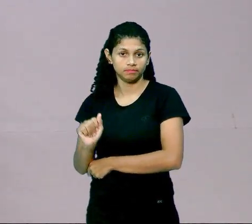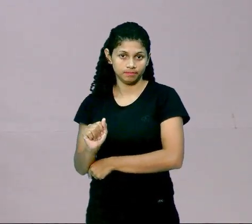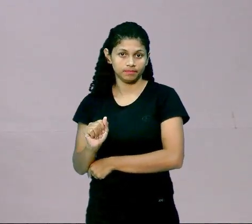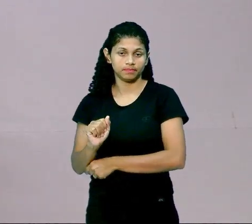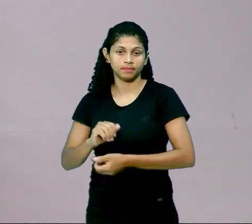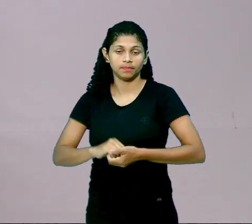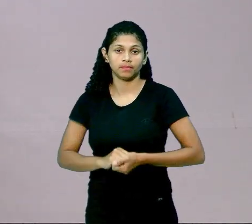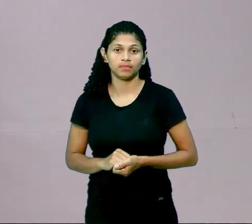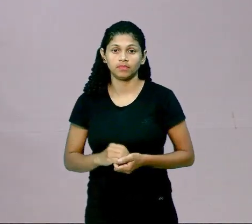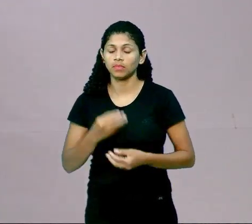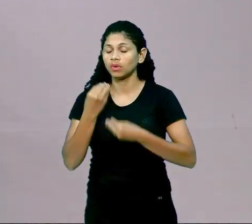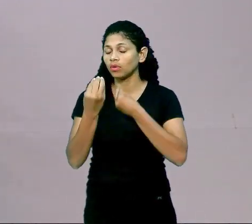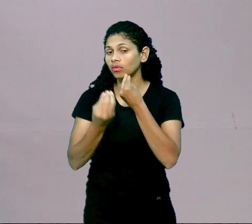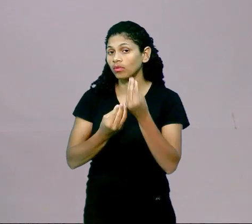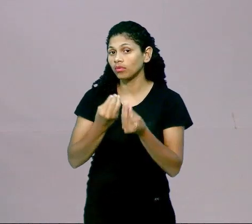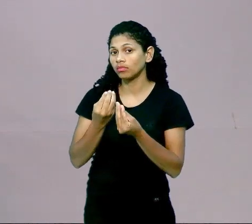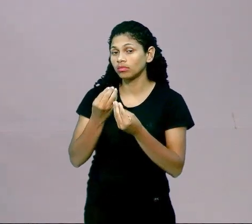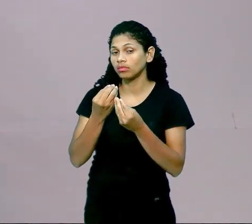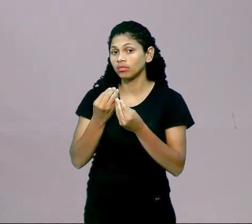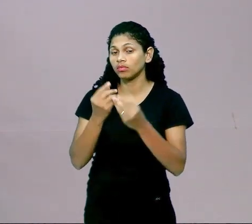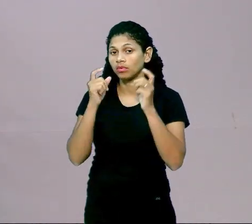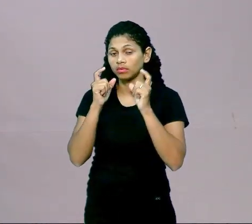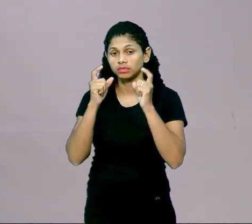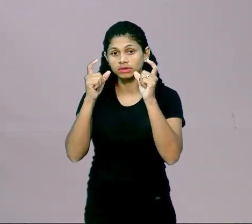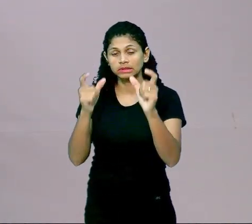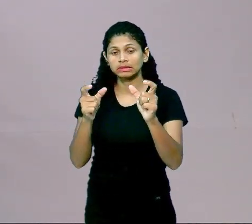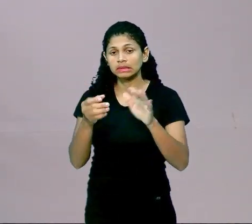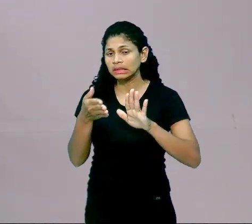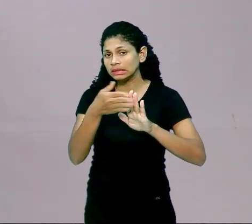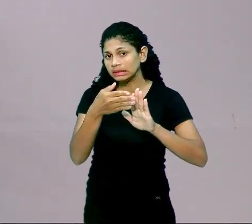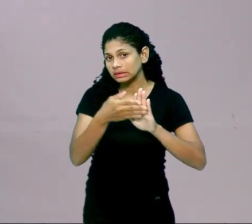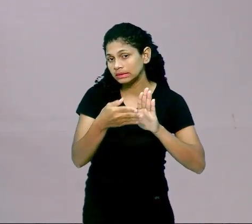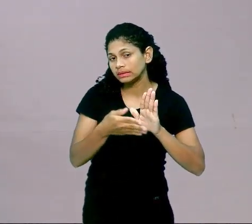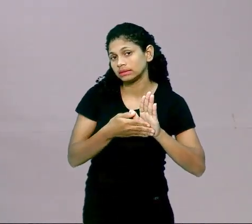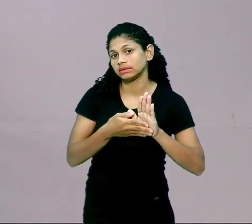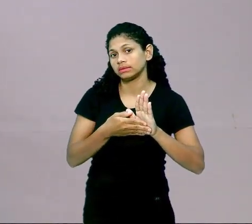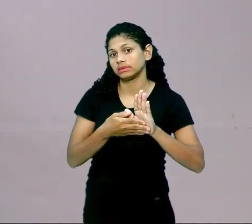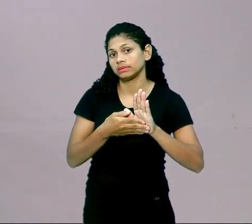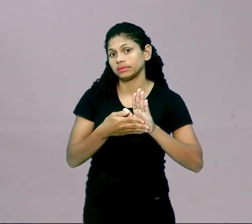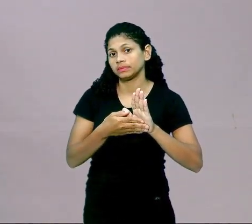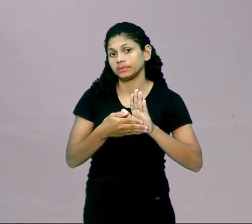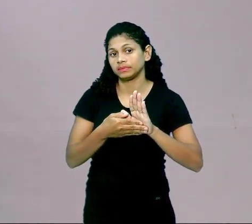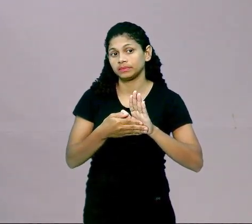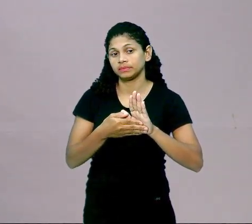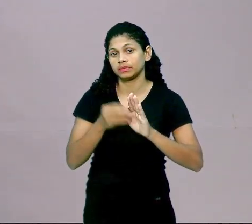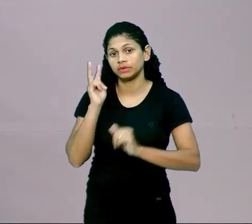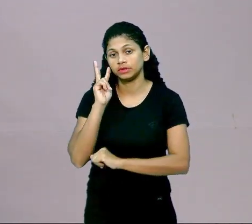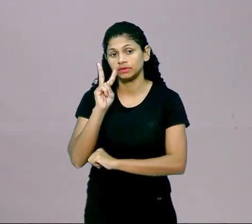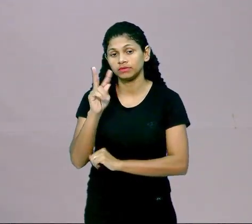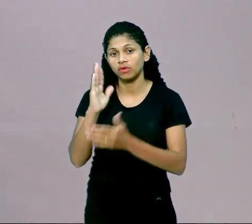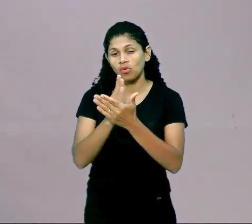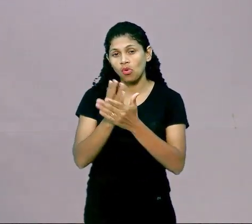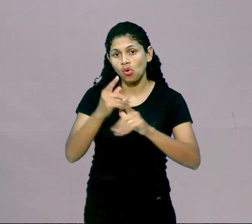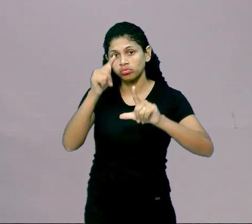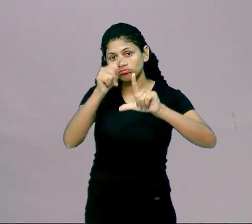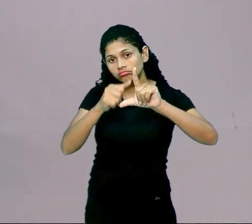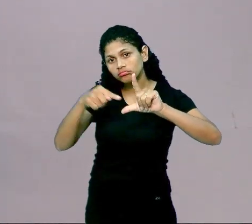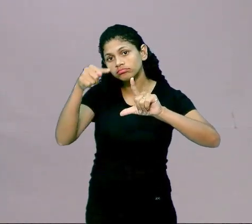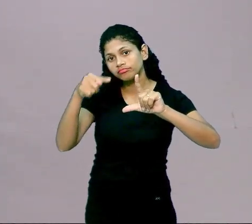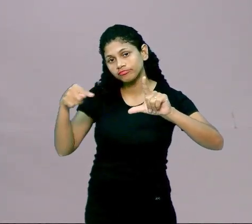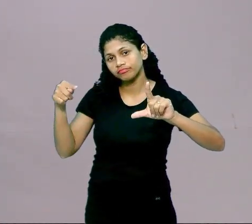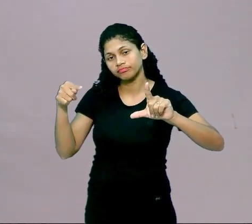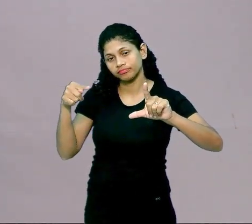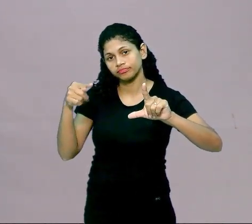gente pode observar um dado desse? Lembrando que a gente viu alguns gráficos agora há